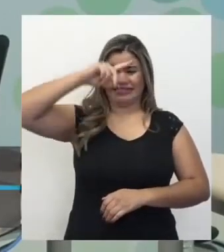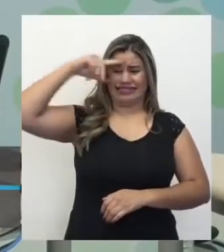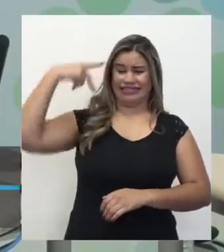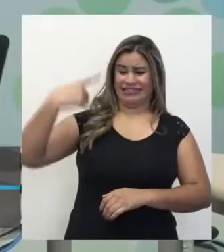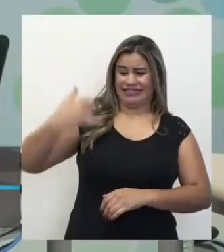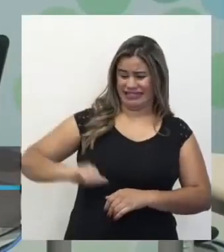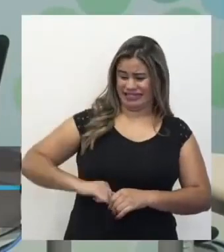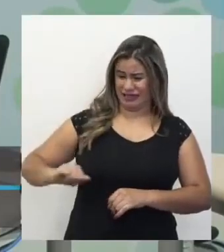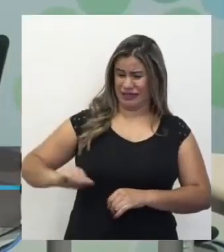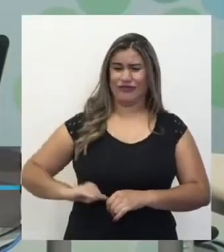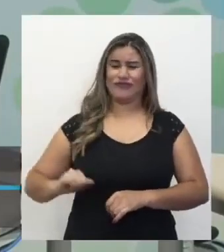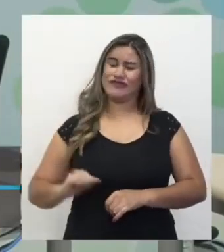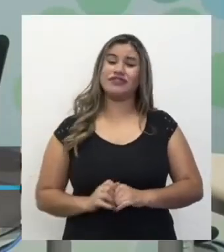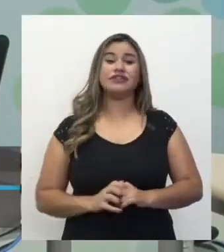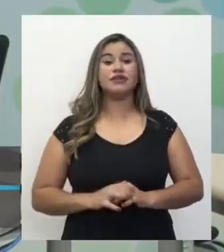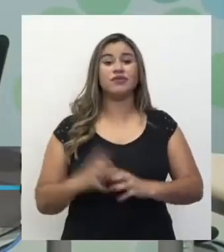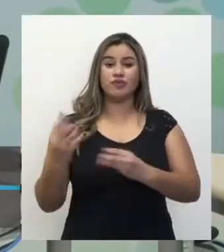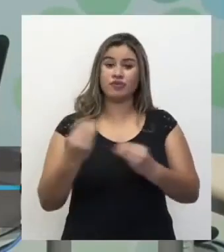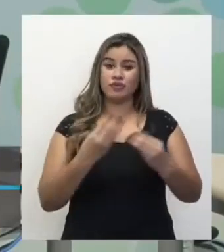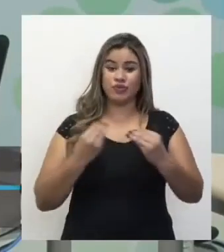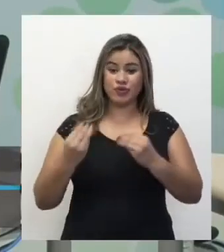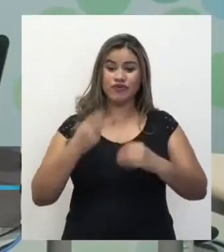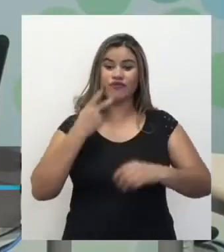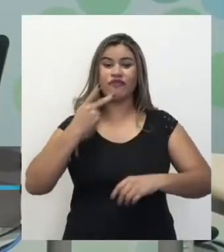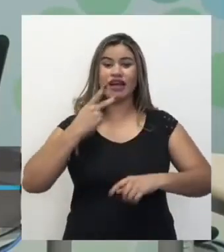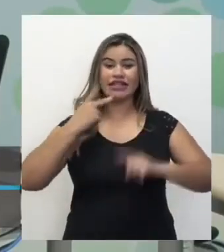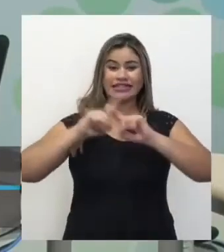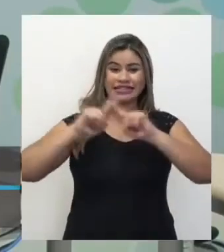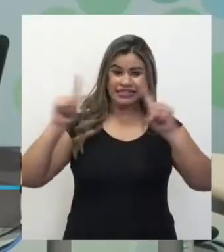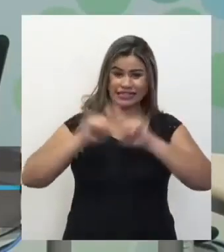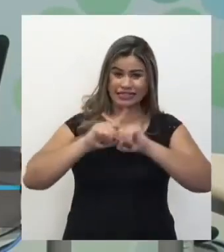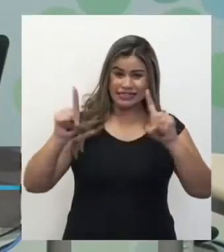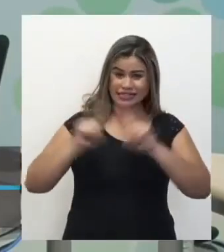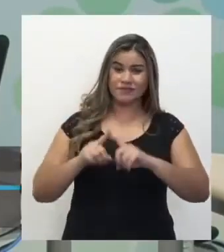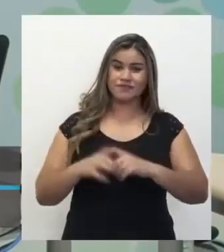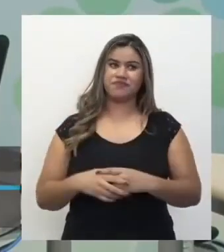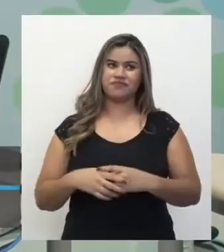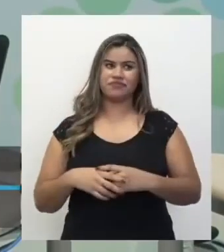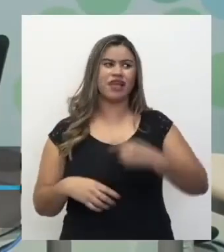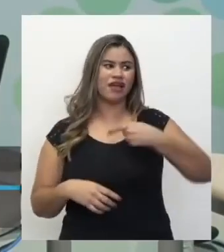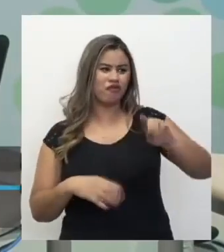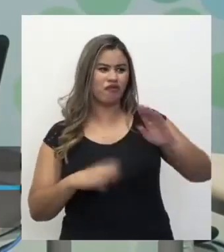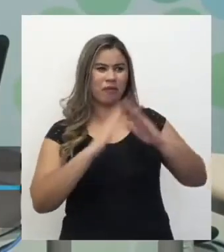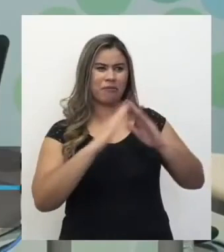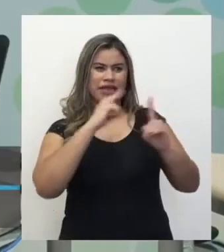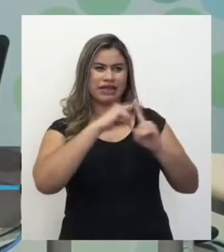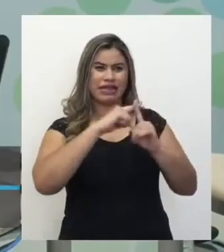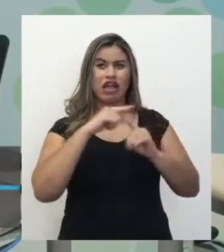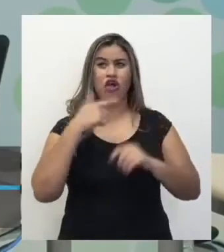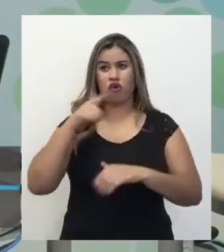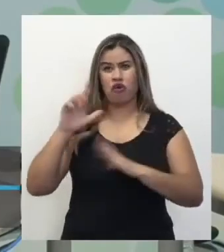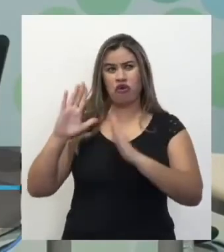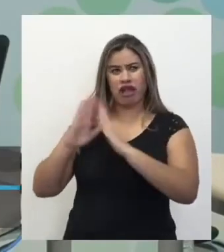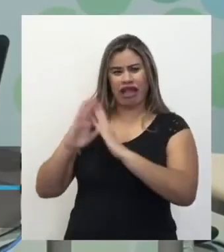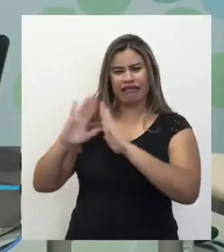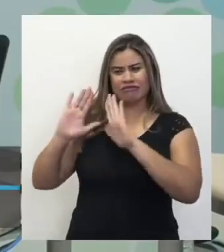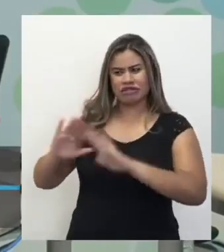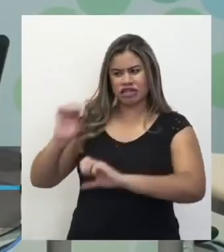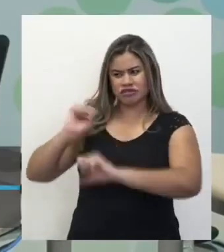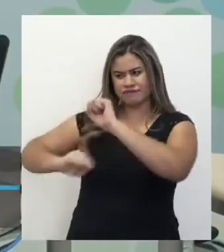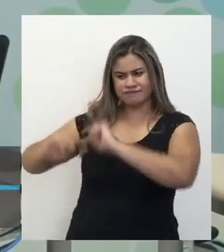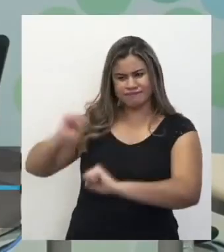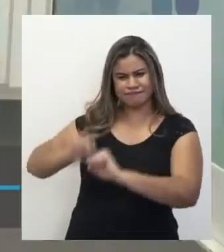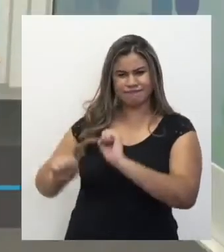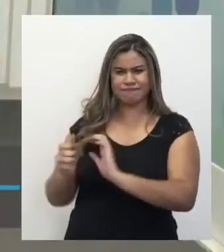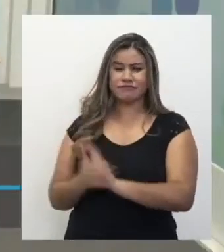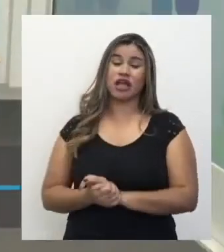sobre conflito, reclamação. A Giovana fala, uma vai para a igreja, a outra fica trabalhando em casa. Eles percebem um conflito, não tem